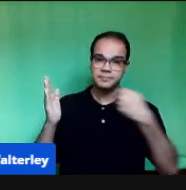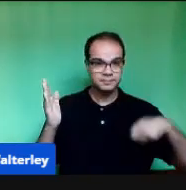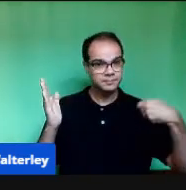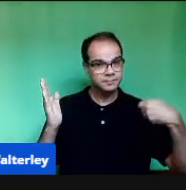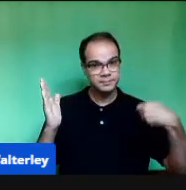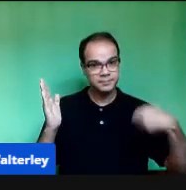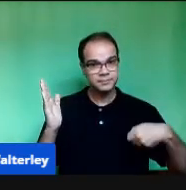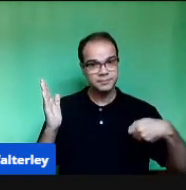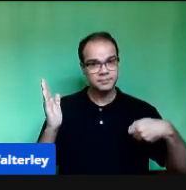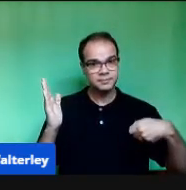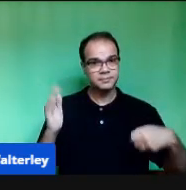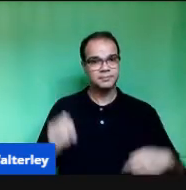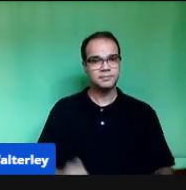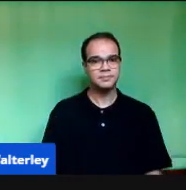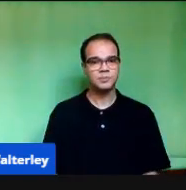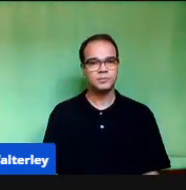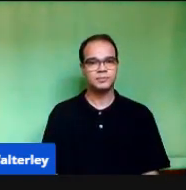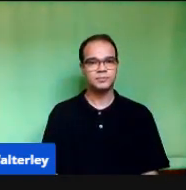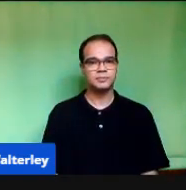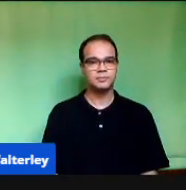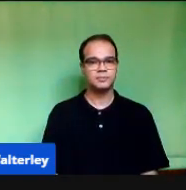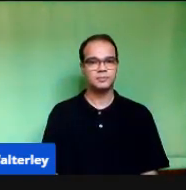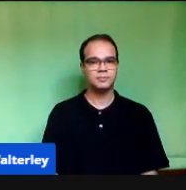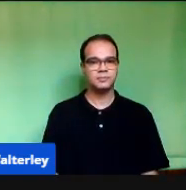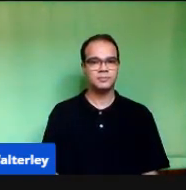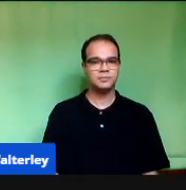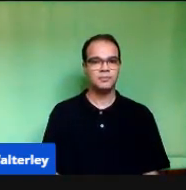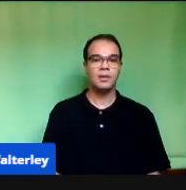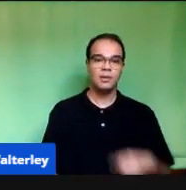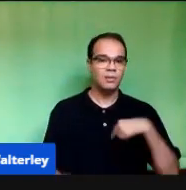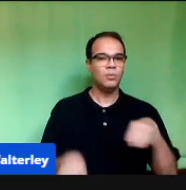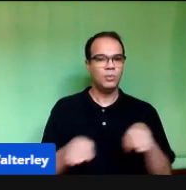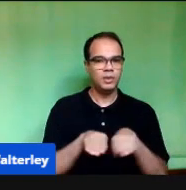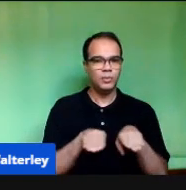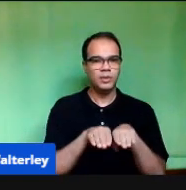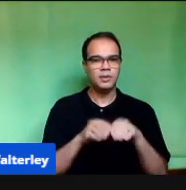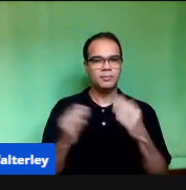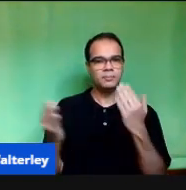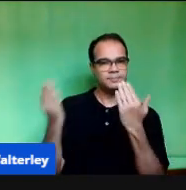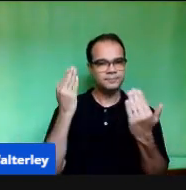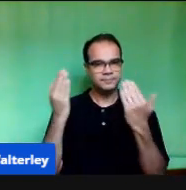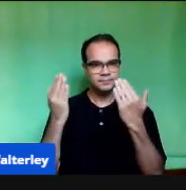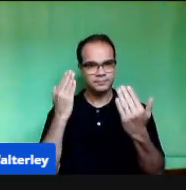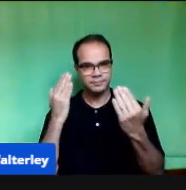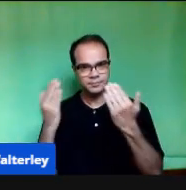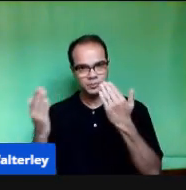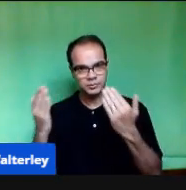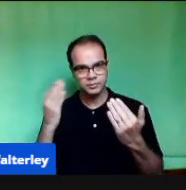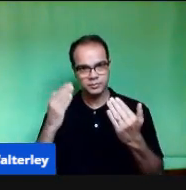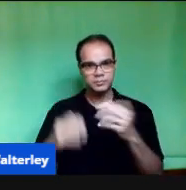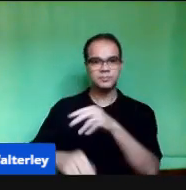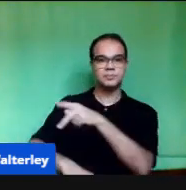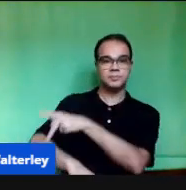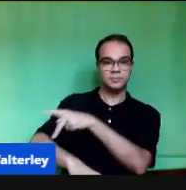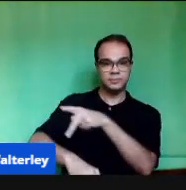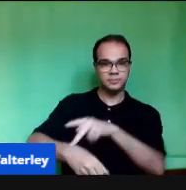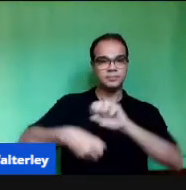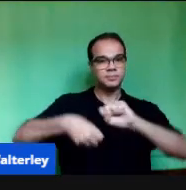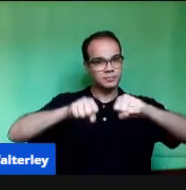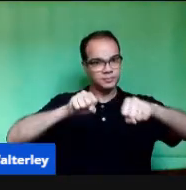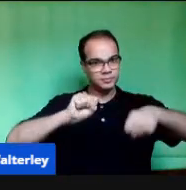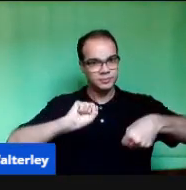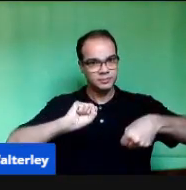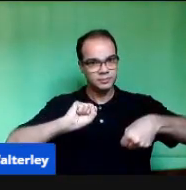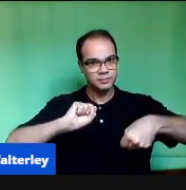temos, gente, eu sou psicólogo, mas também sou pedagogo, sou professor. Nós temos muitas oportunidades de falar